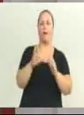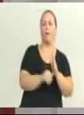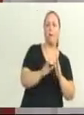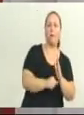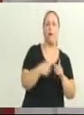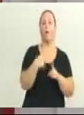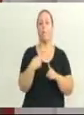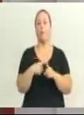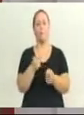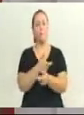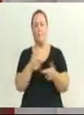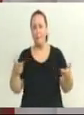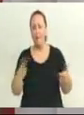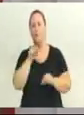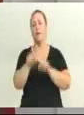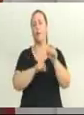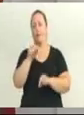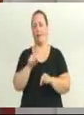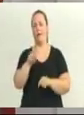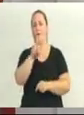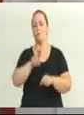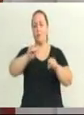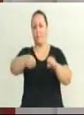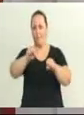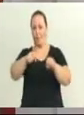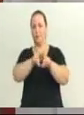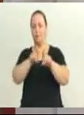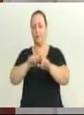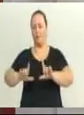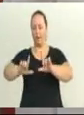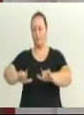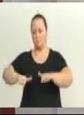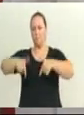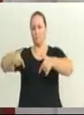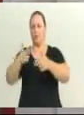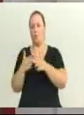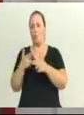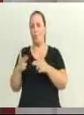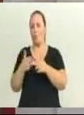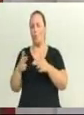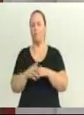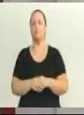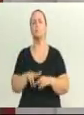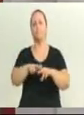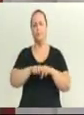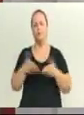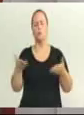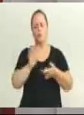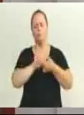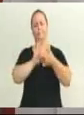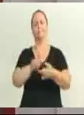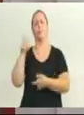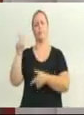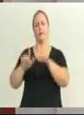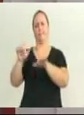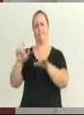esses métodos, levantando a placa. Esses são os métodos que eles usam. Então eu fiz questão hoje, senhor presidente, senhor vereador, de mostrar esse vídeo,